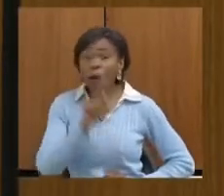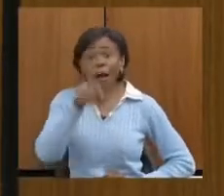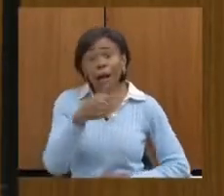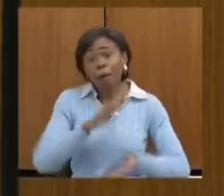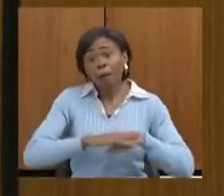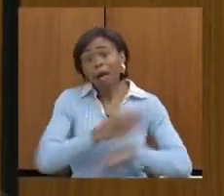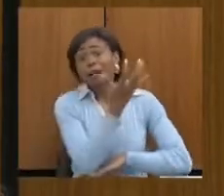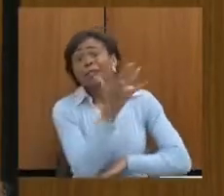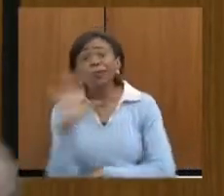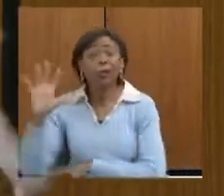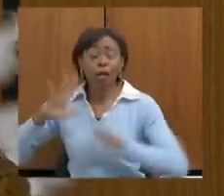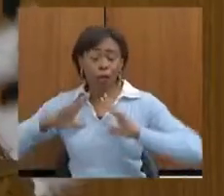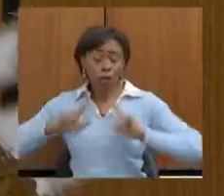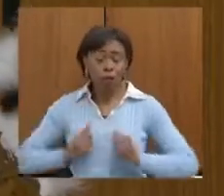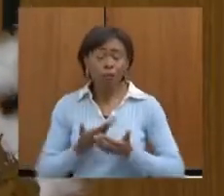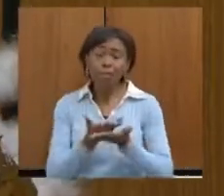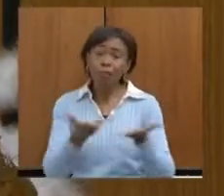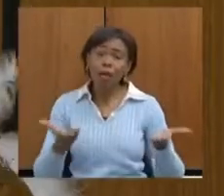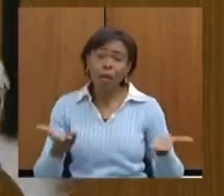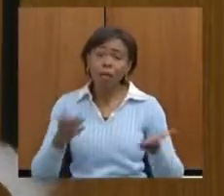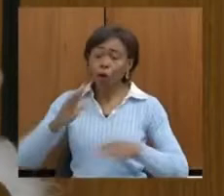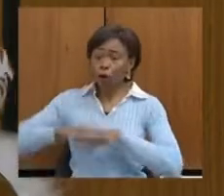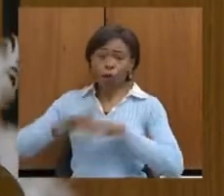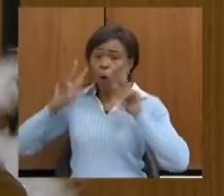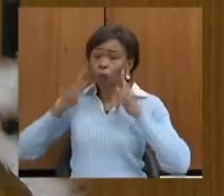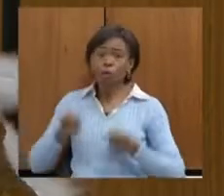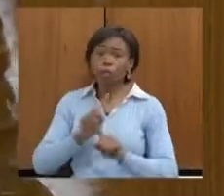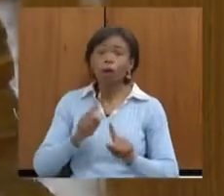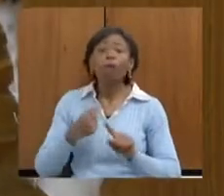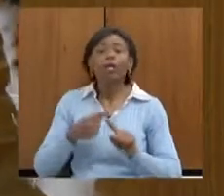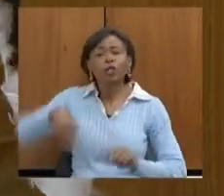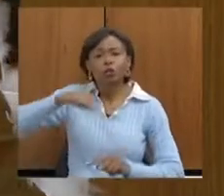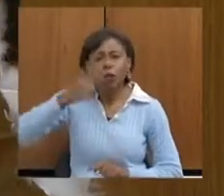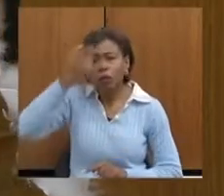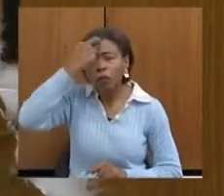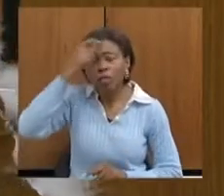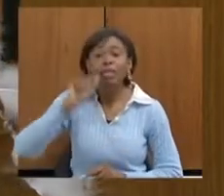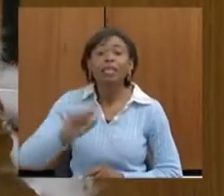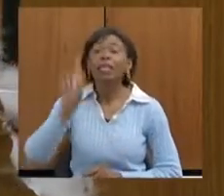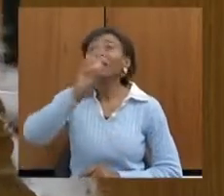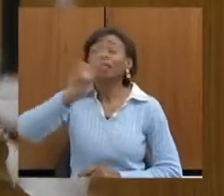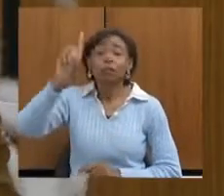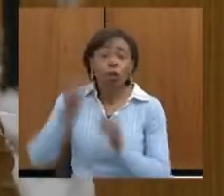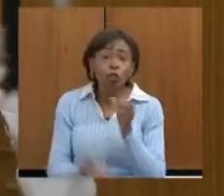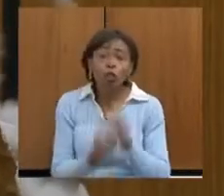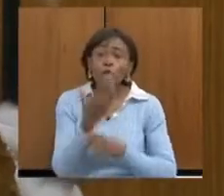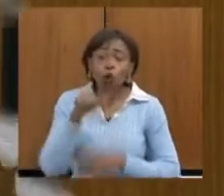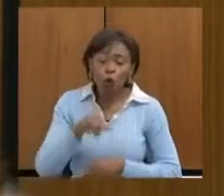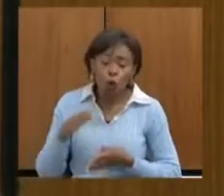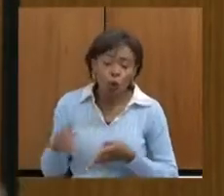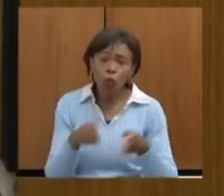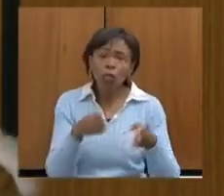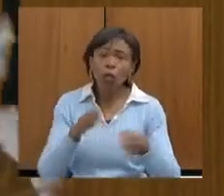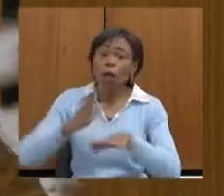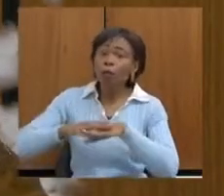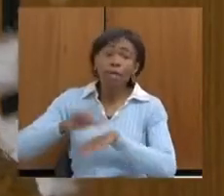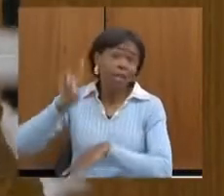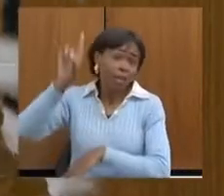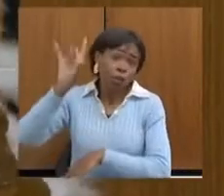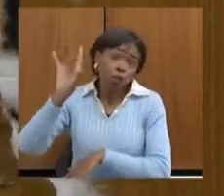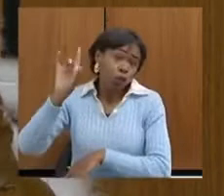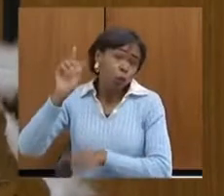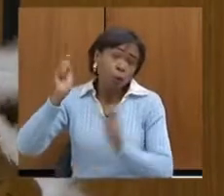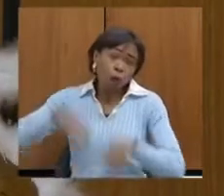Todos sabem disso tem consciência disso bloqueie o criador que criou o nosso Rio é só ele tem o poder de tirar